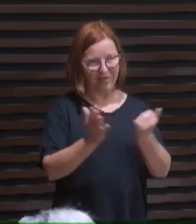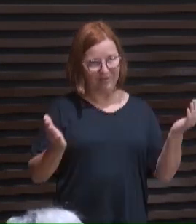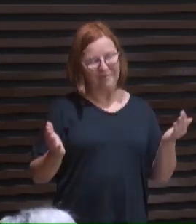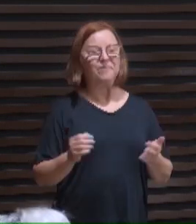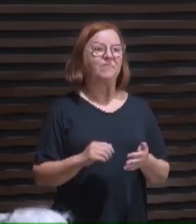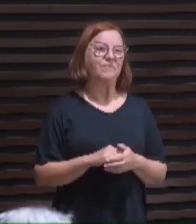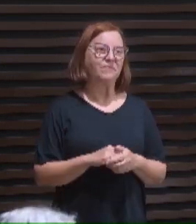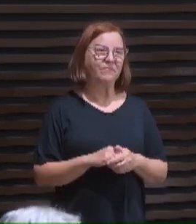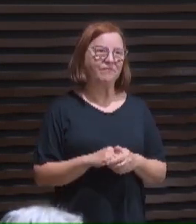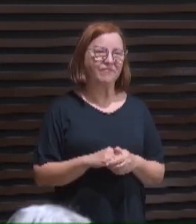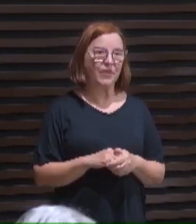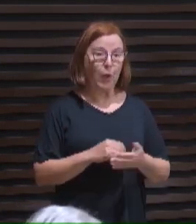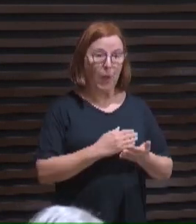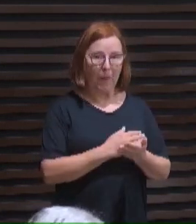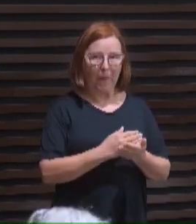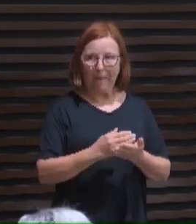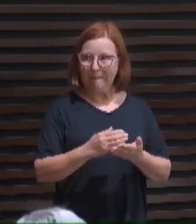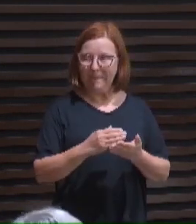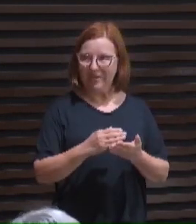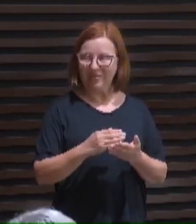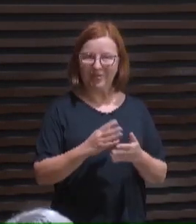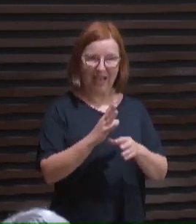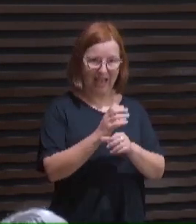começa uma contagem.